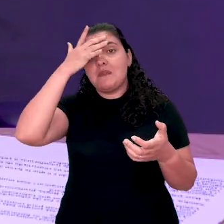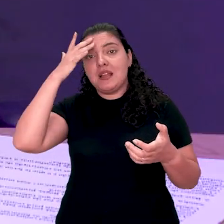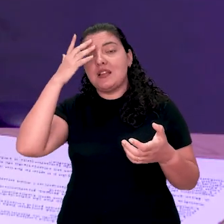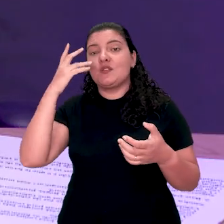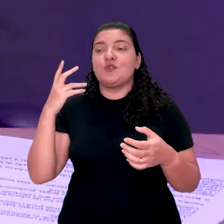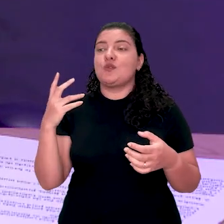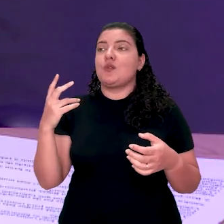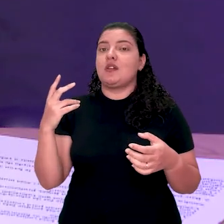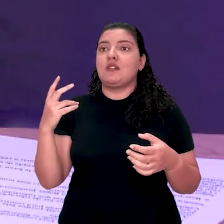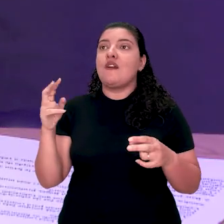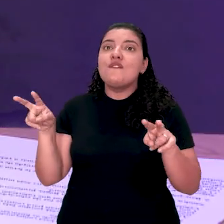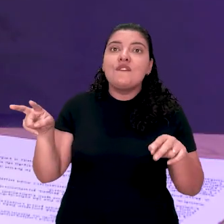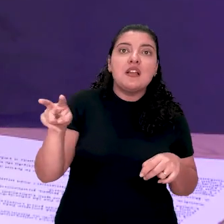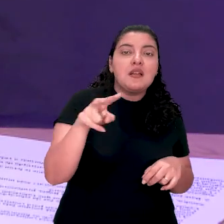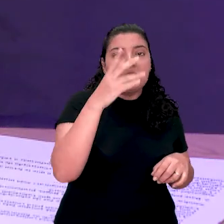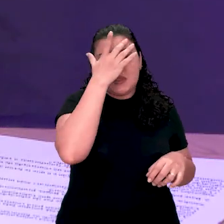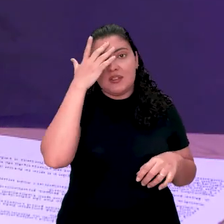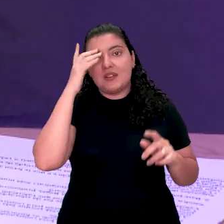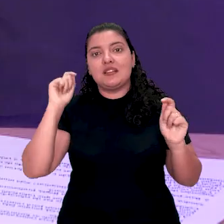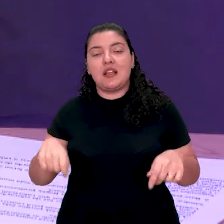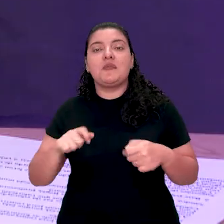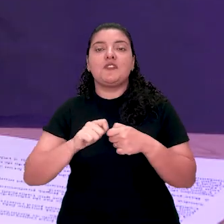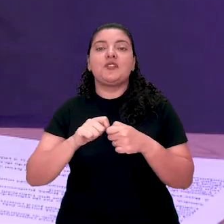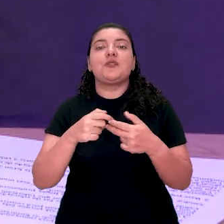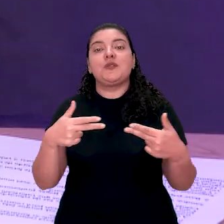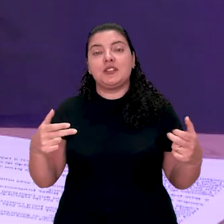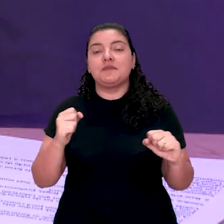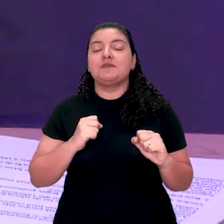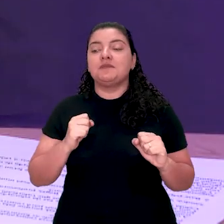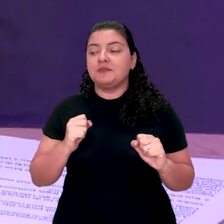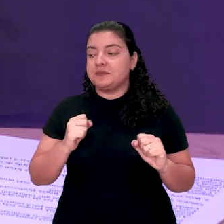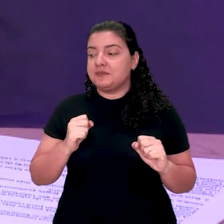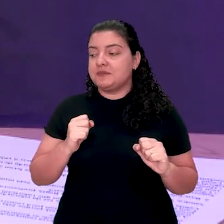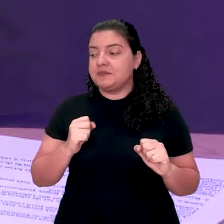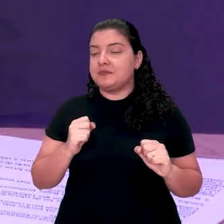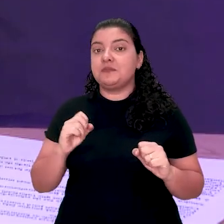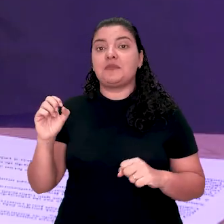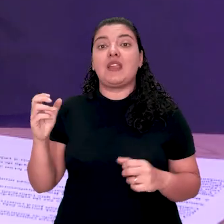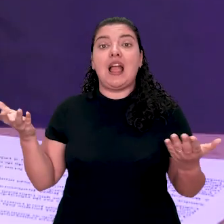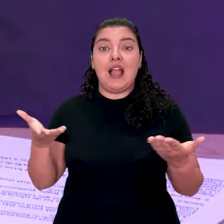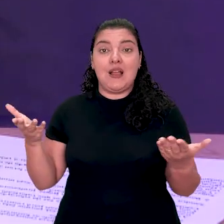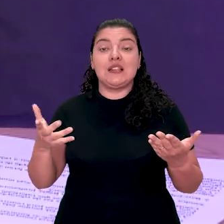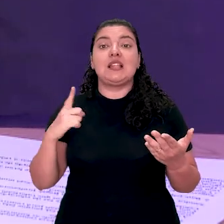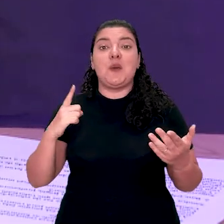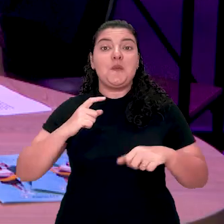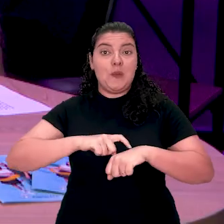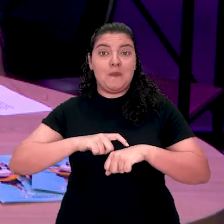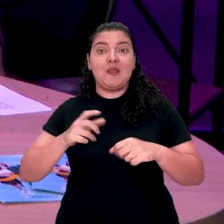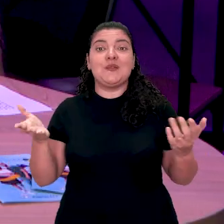para o lado e vejam que a pessoa pode fazer o que ela puder fazer, né? Sandra, a gente tem um